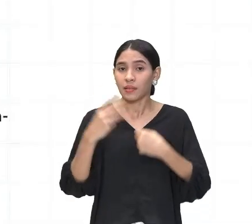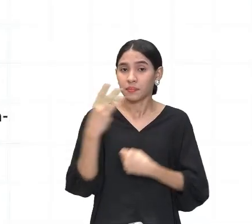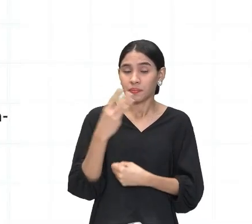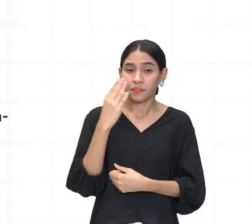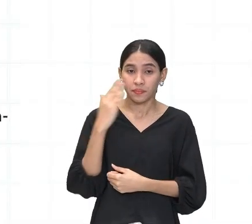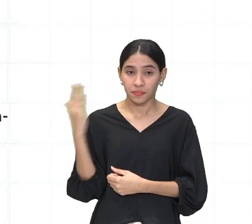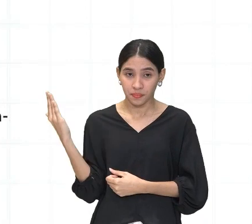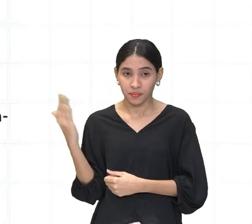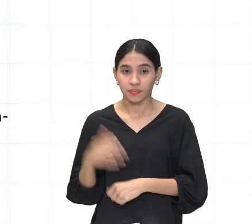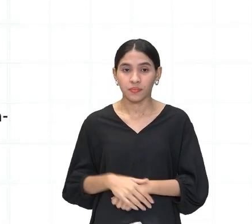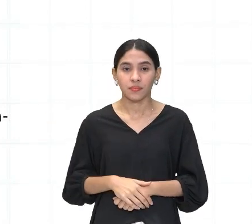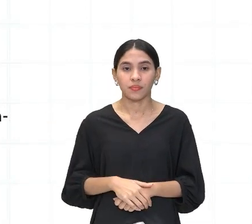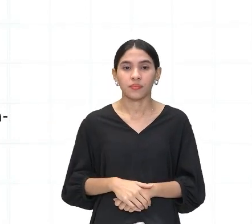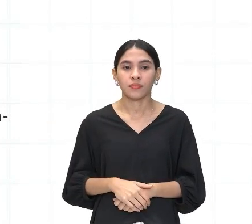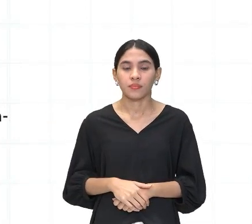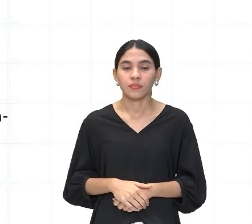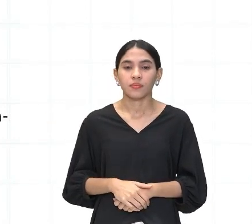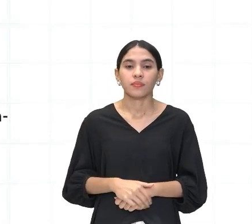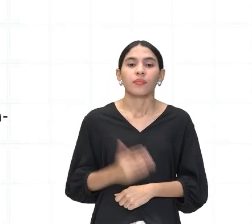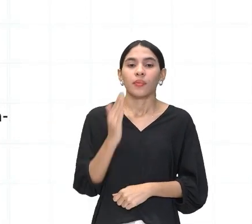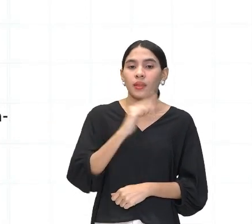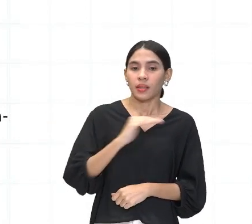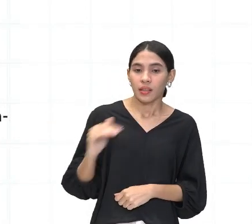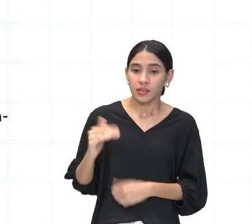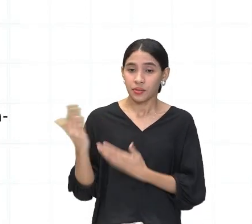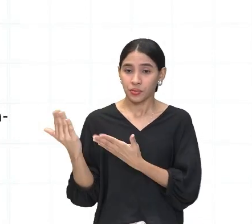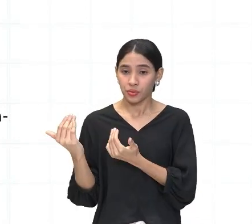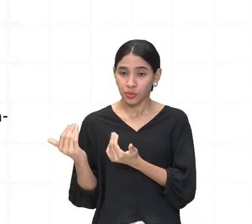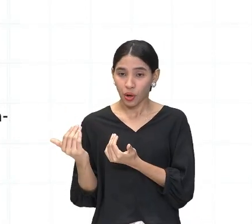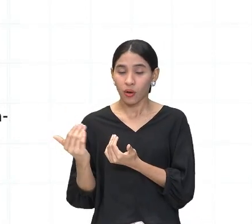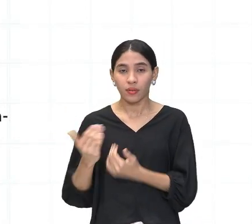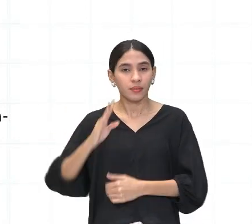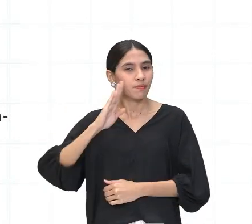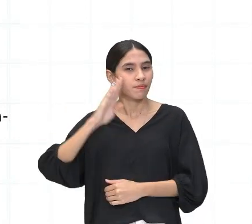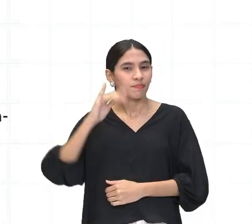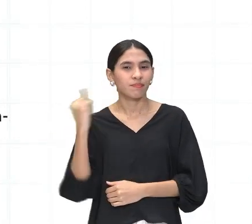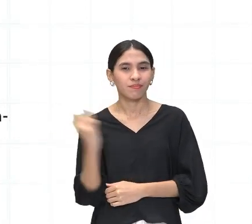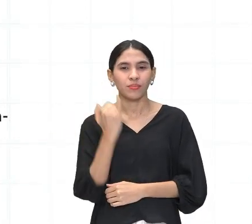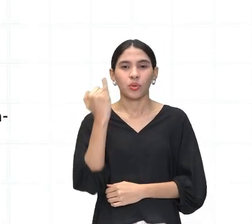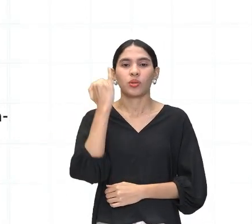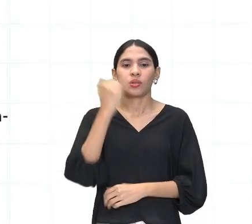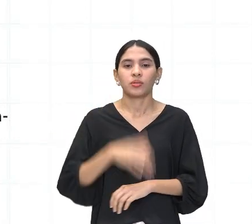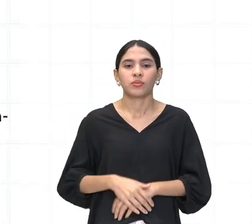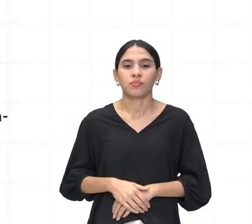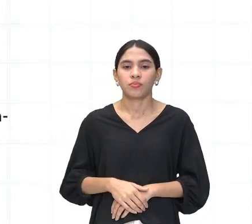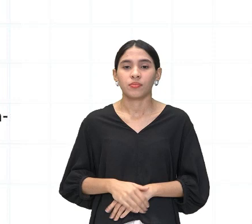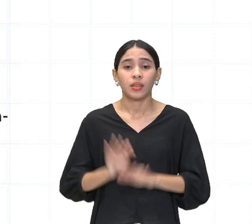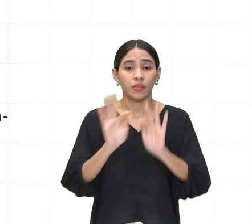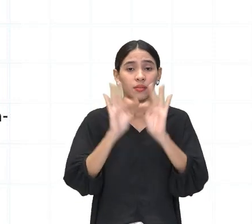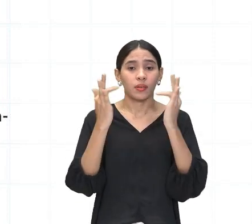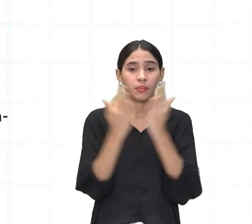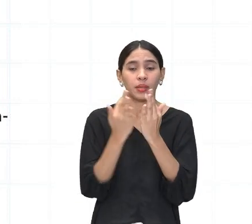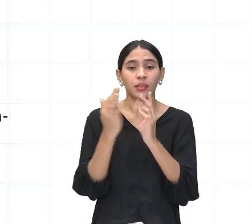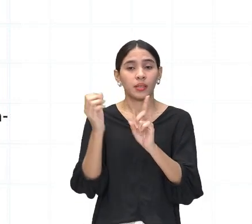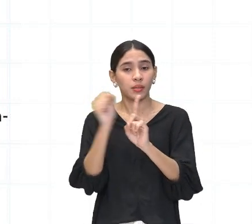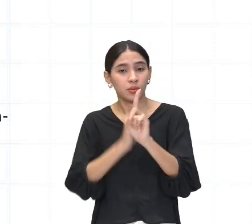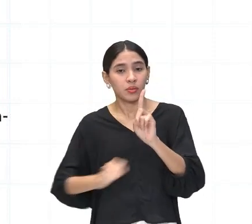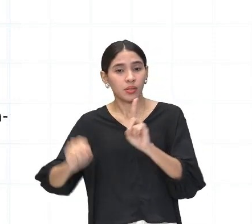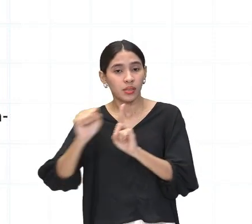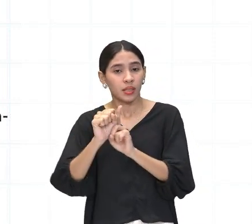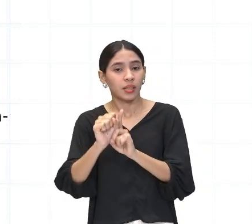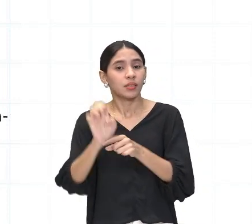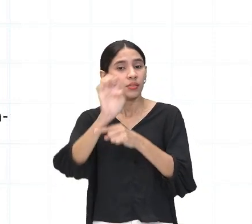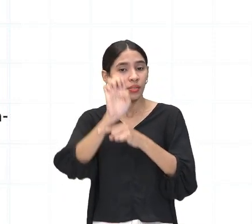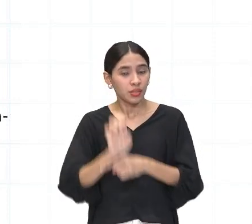só. Ele diz que as crianças e adolescentes são prioridade. Ou seja, família, sociedade